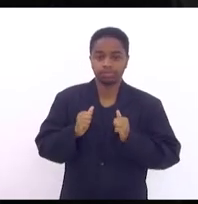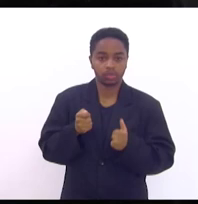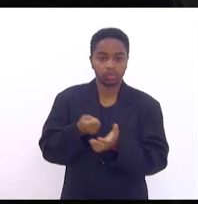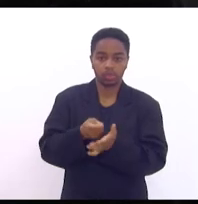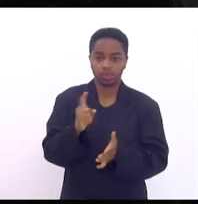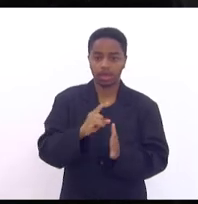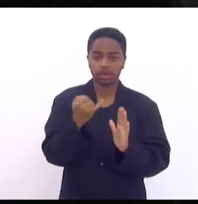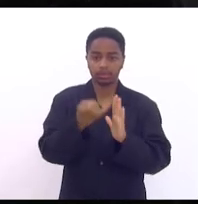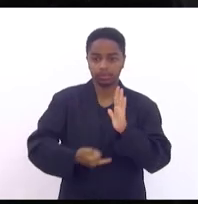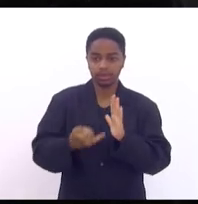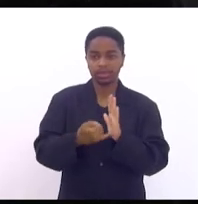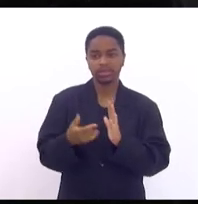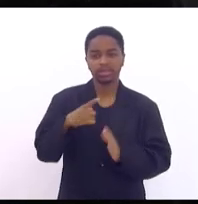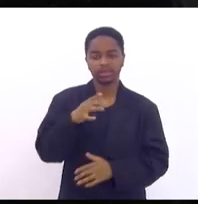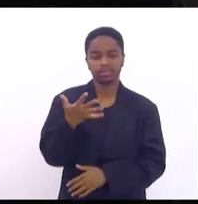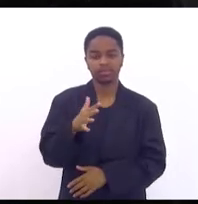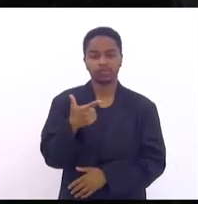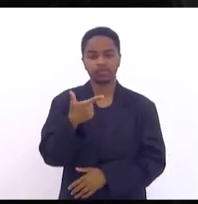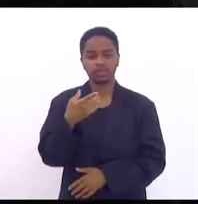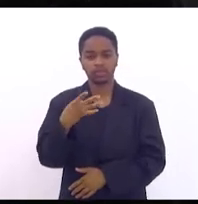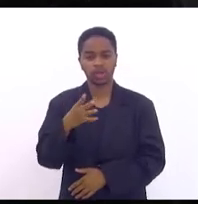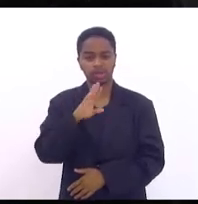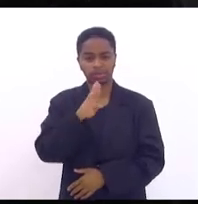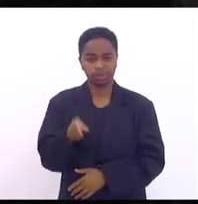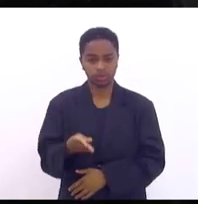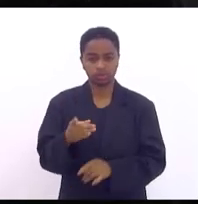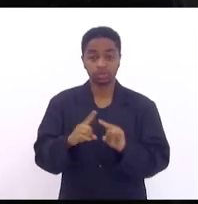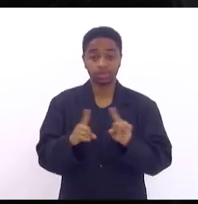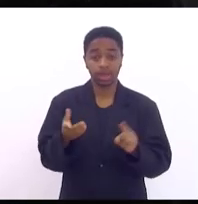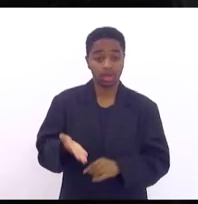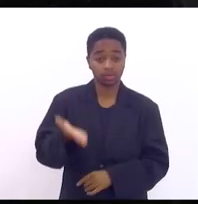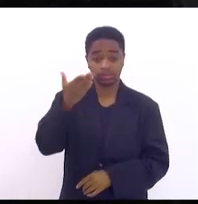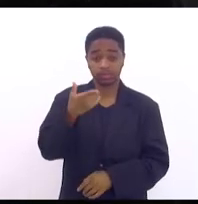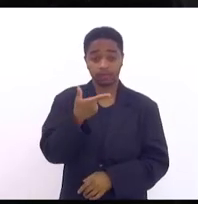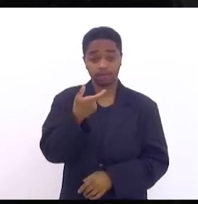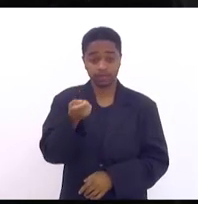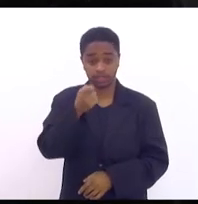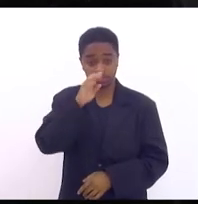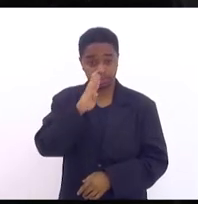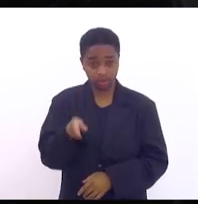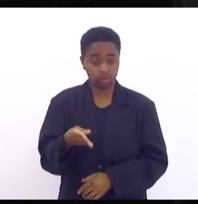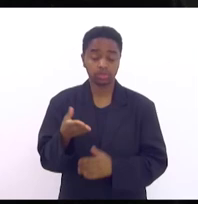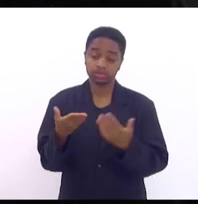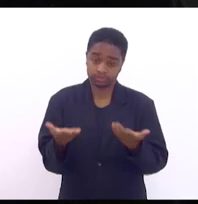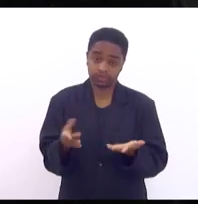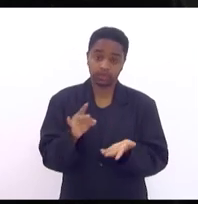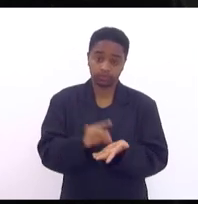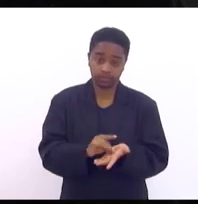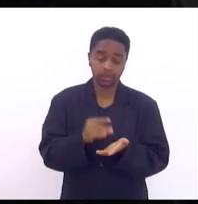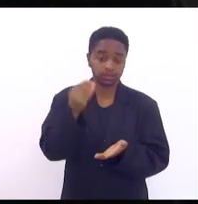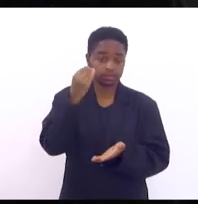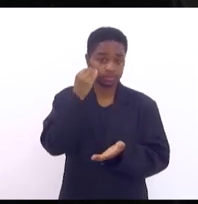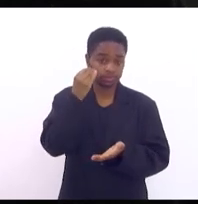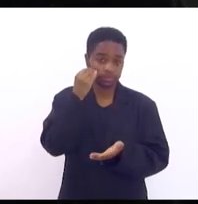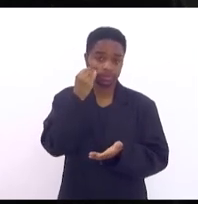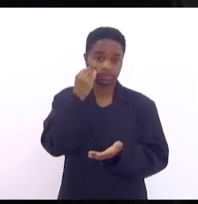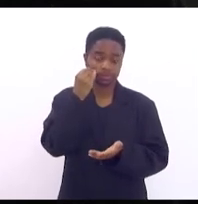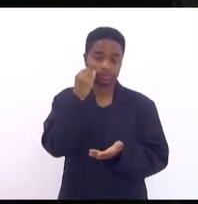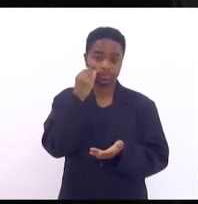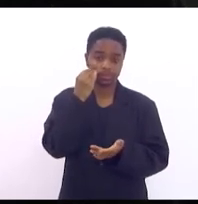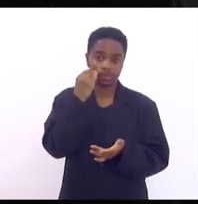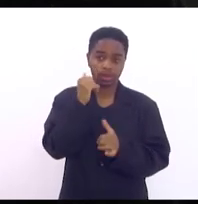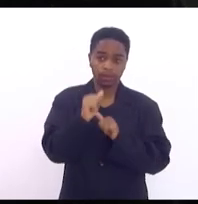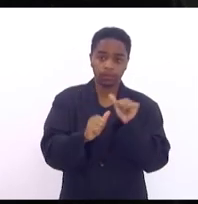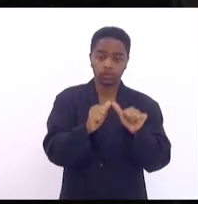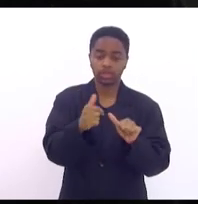hora 24, 25 bi, mas está aí acima de 20 bi. Então, isso seria uma injeção direta, né, rever, eu